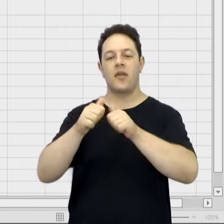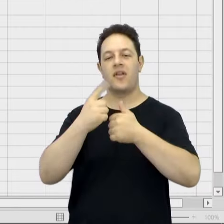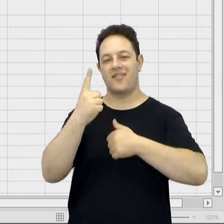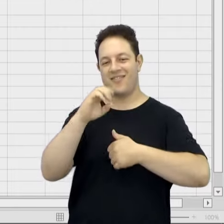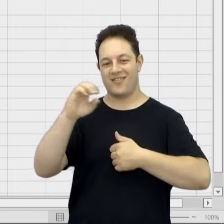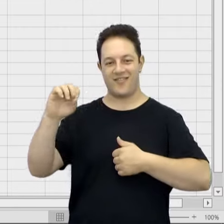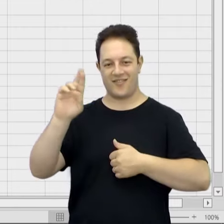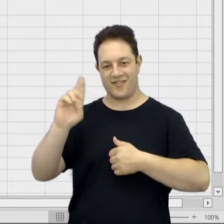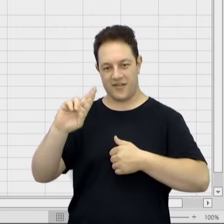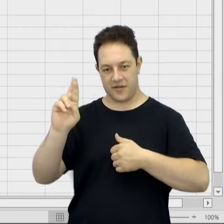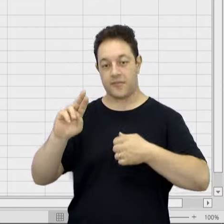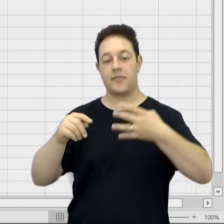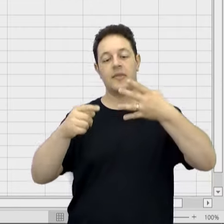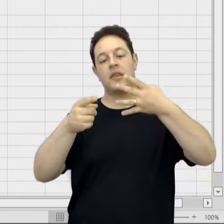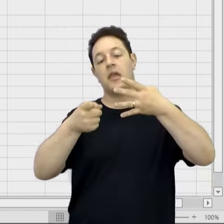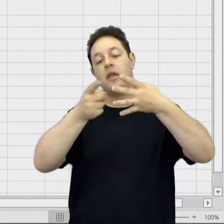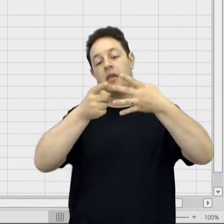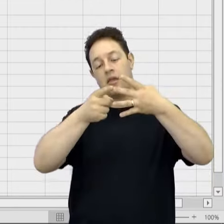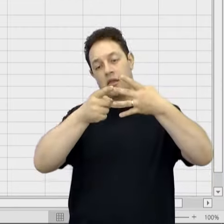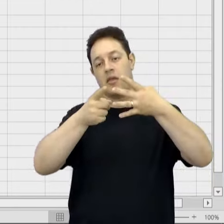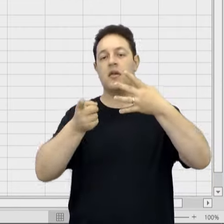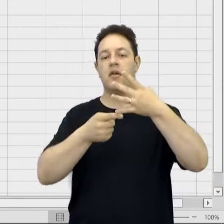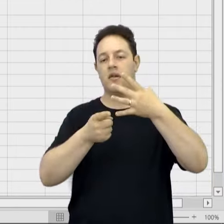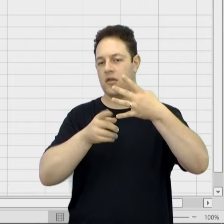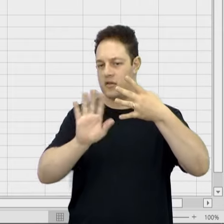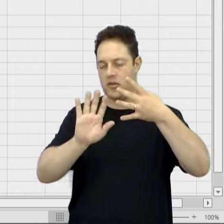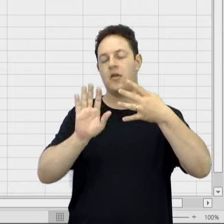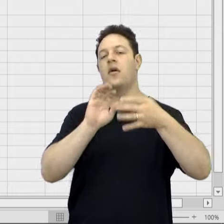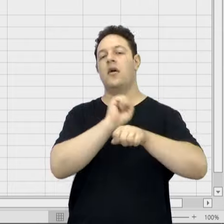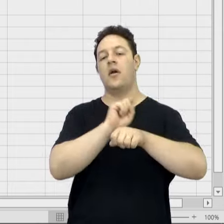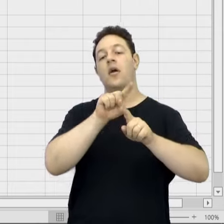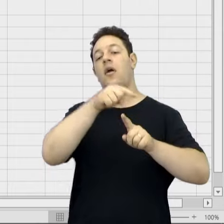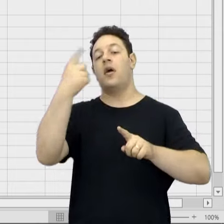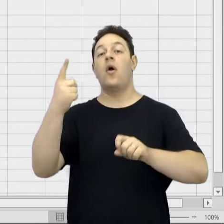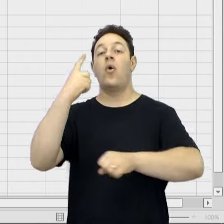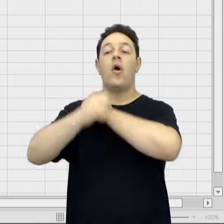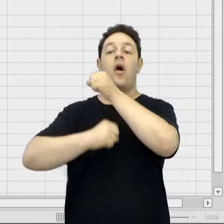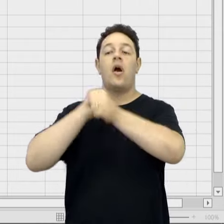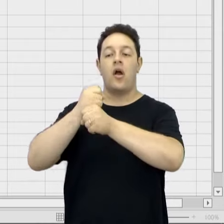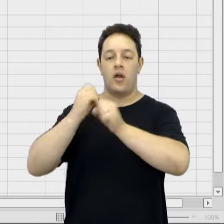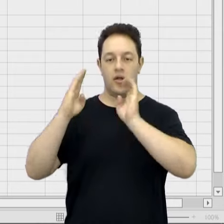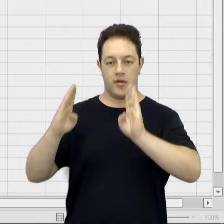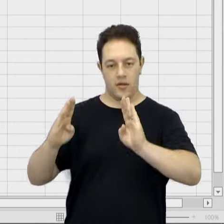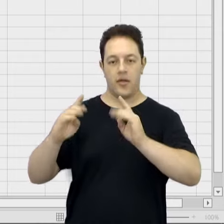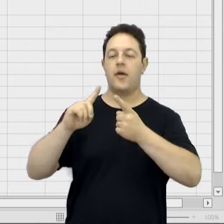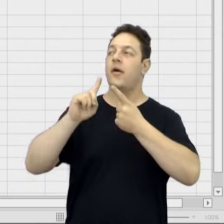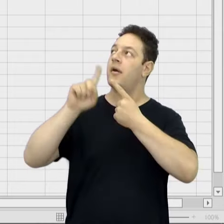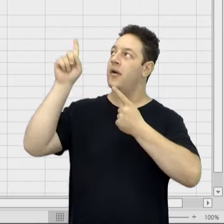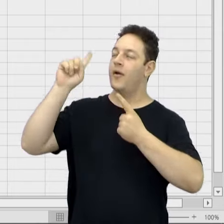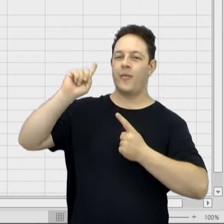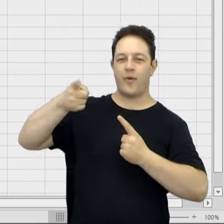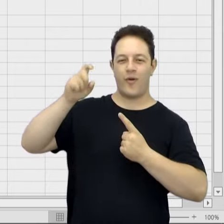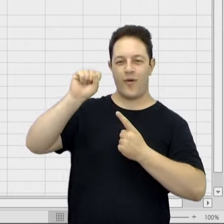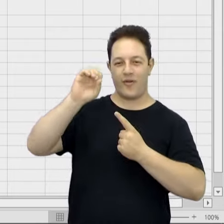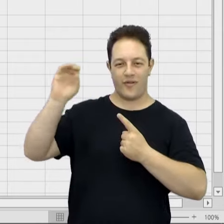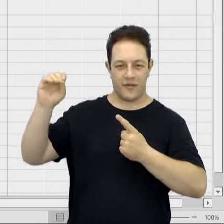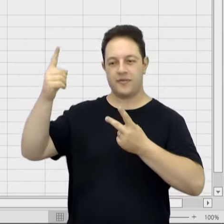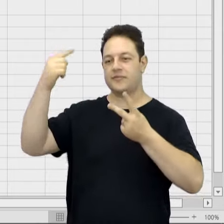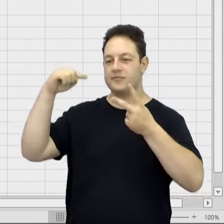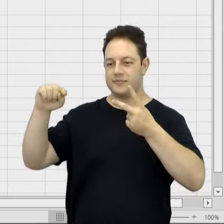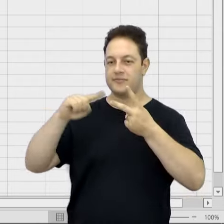R$ 100. Aí o custo anual, né? Começa com 1.800.